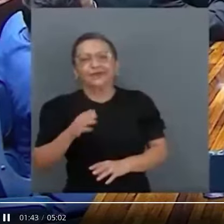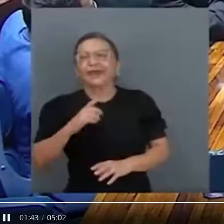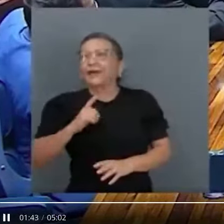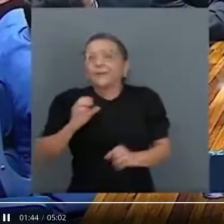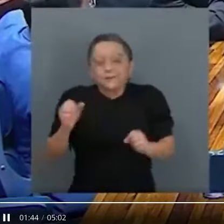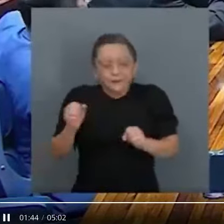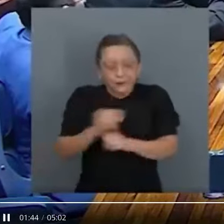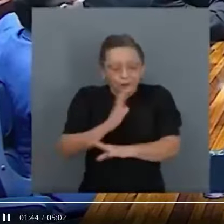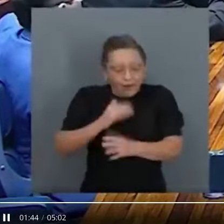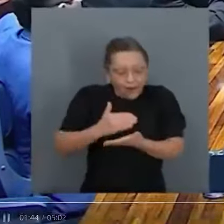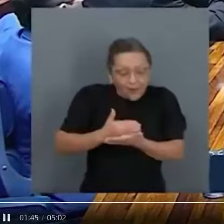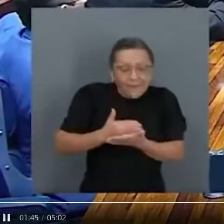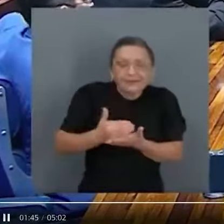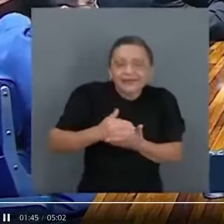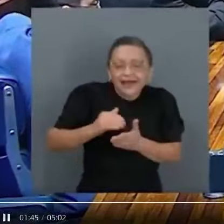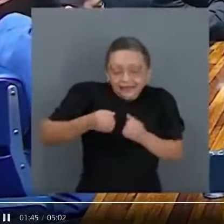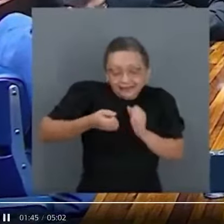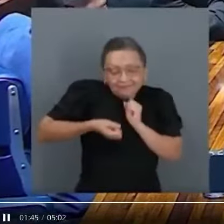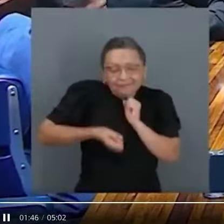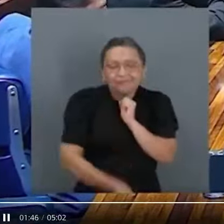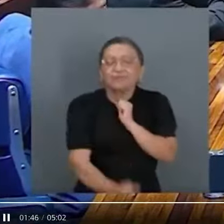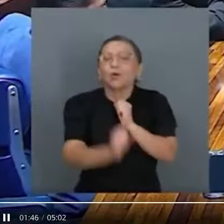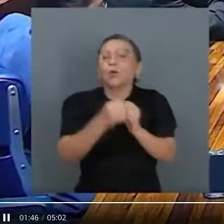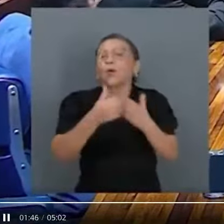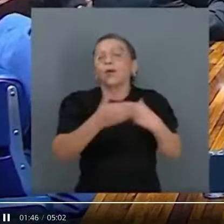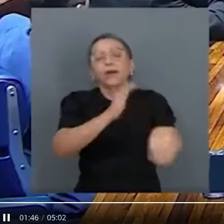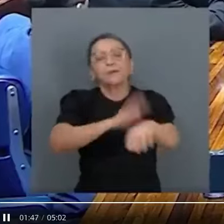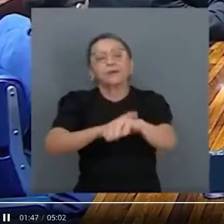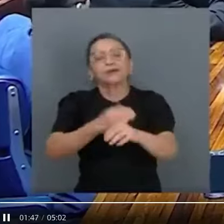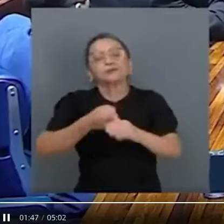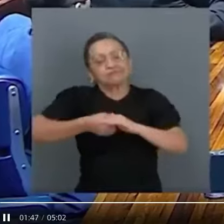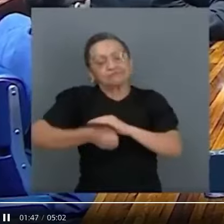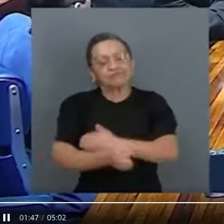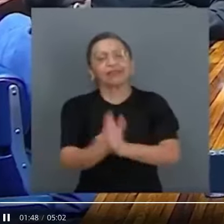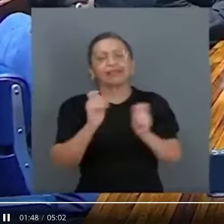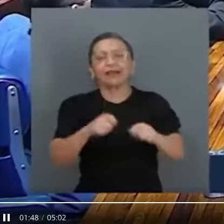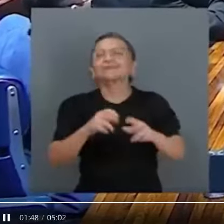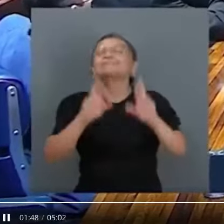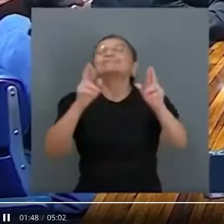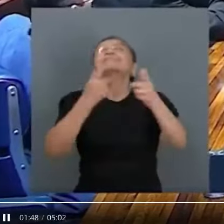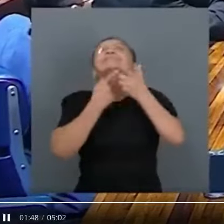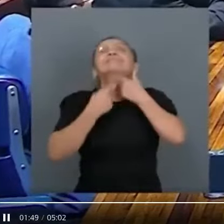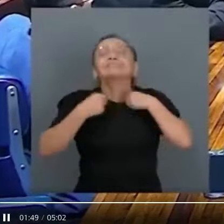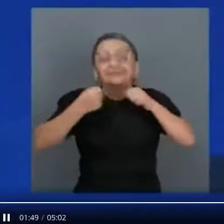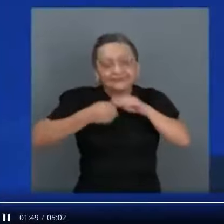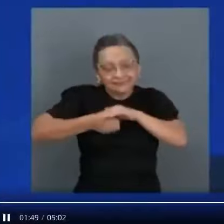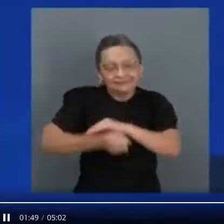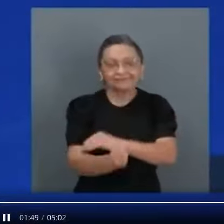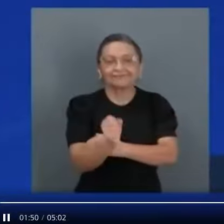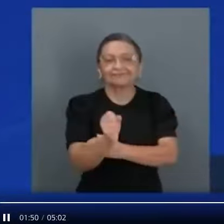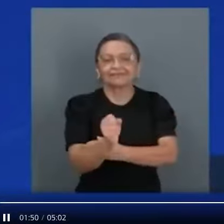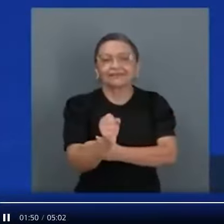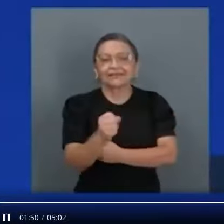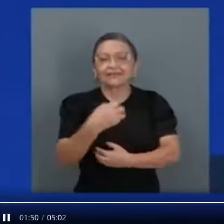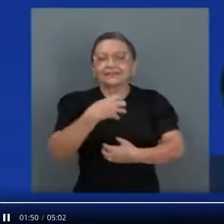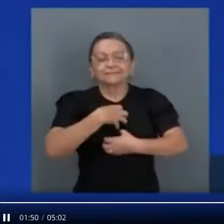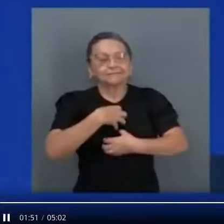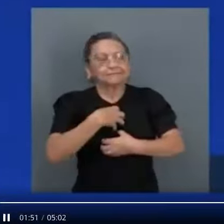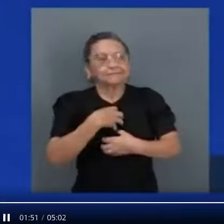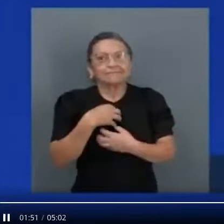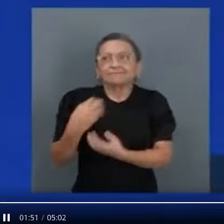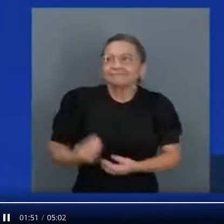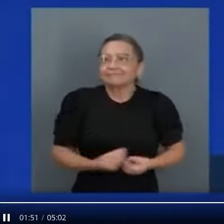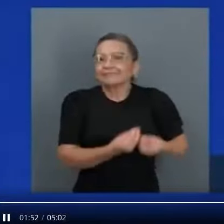pronto pra iniciar a vida lá fora a qualquer momento. Desejo nascer. Sinto muito que me